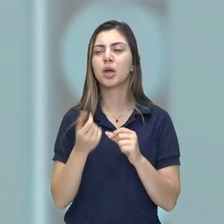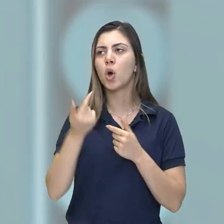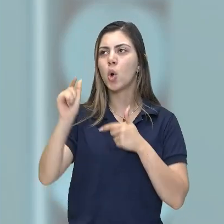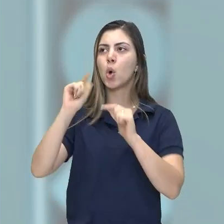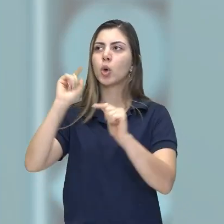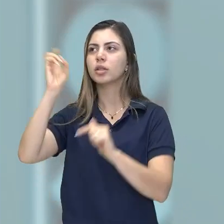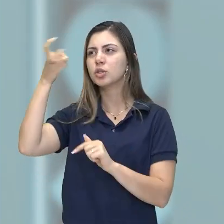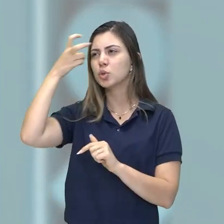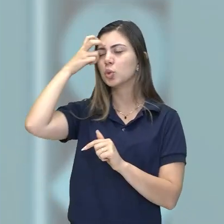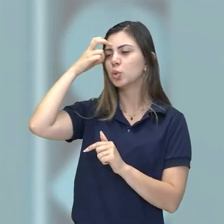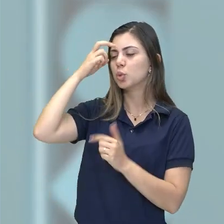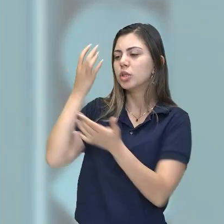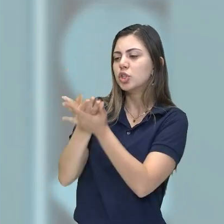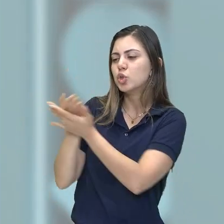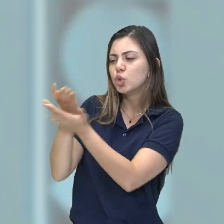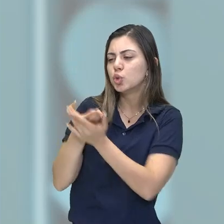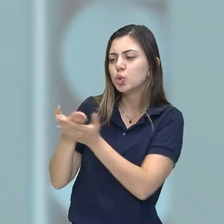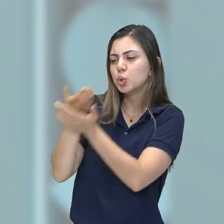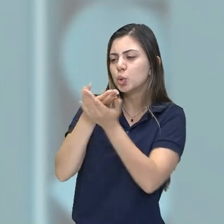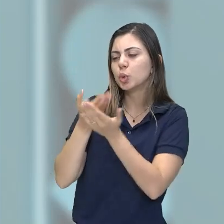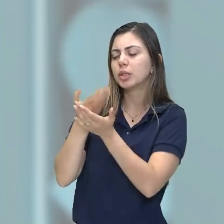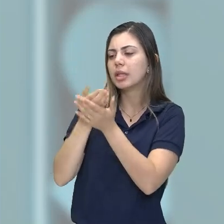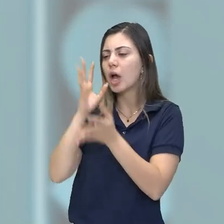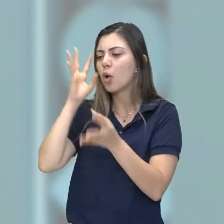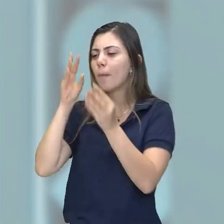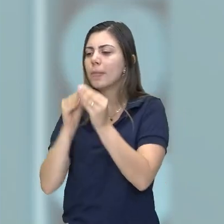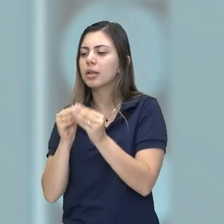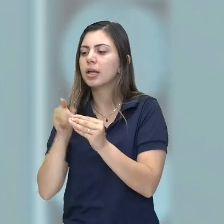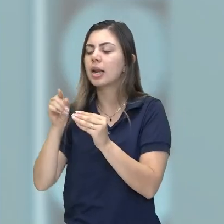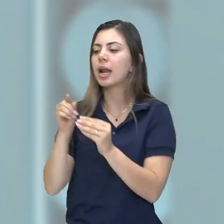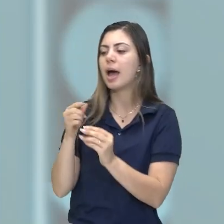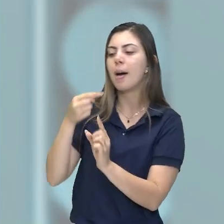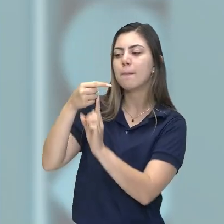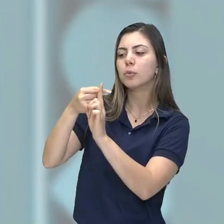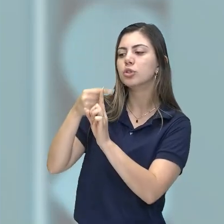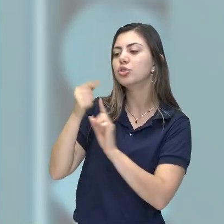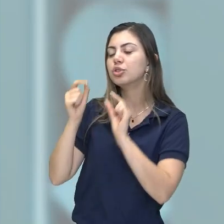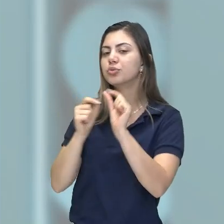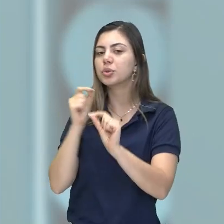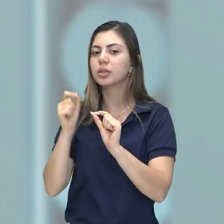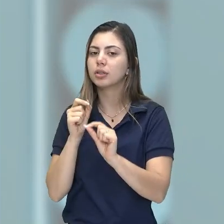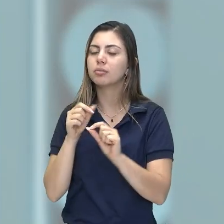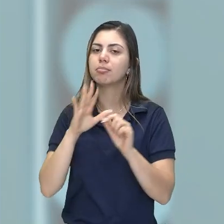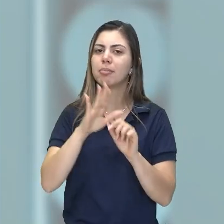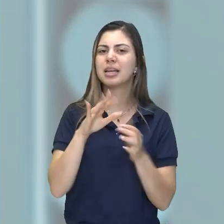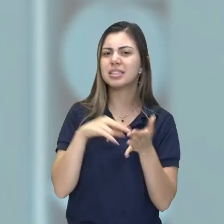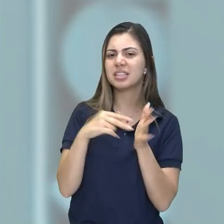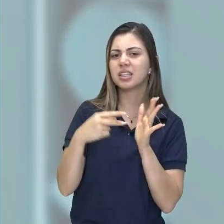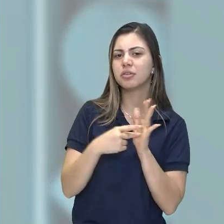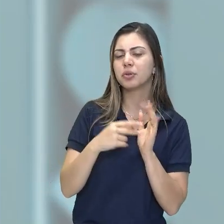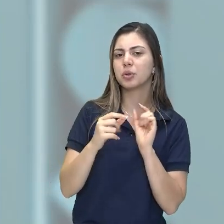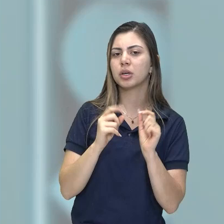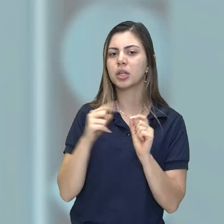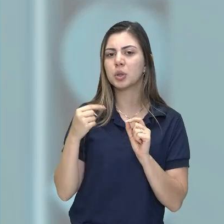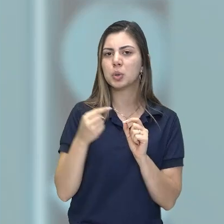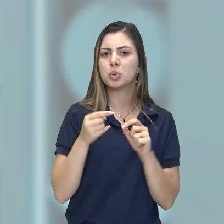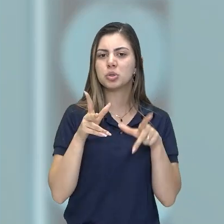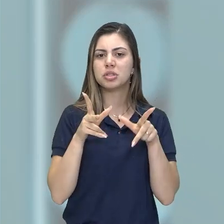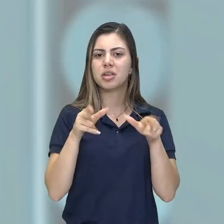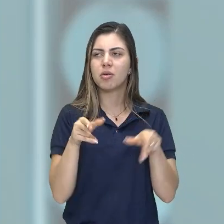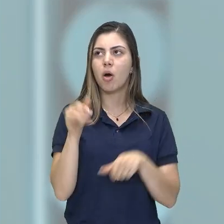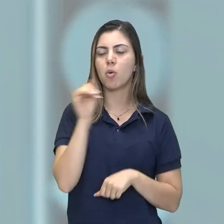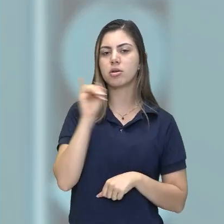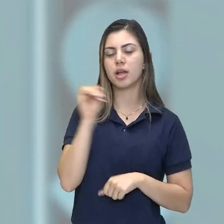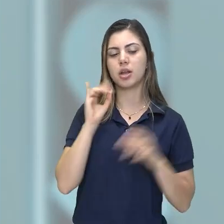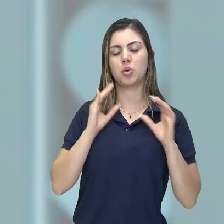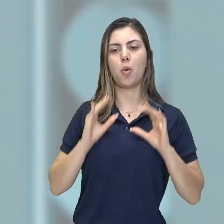culturas, assimilar para utilizar o que há de melhor. Mas não significa que a gente agiria como se fosse um italiano, um